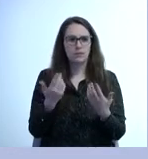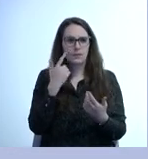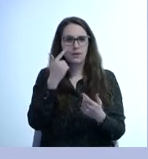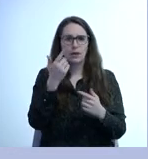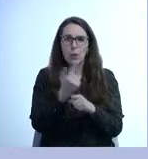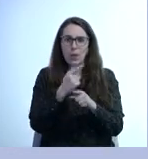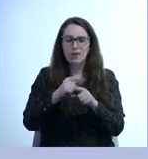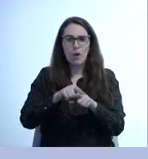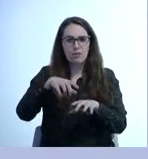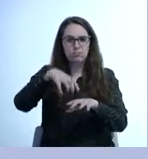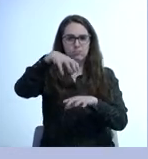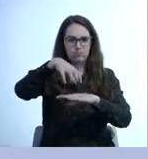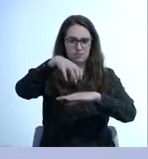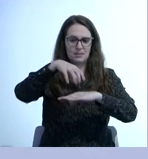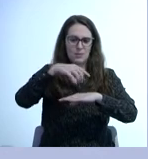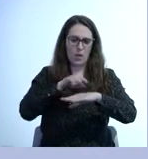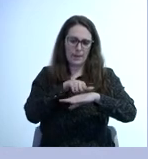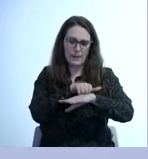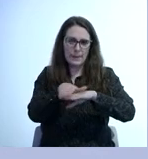suspenso, mas está também